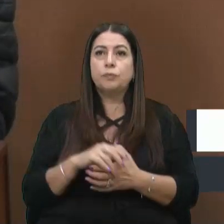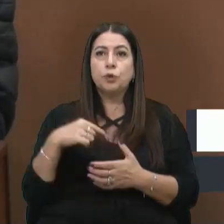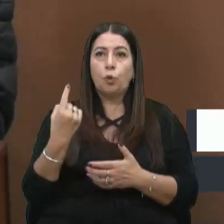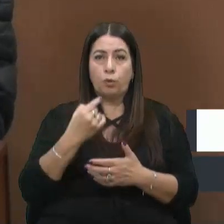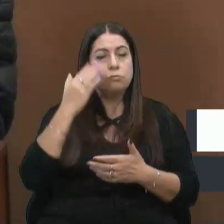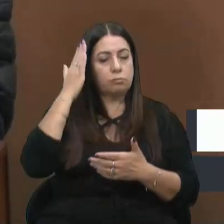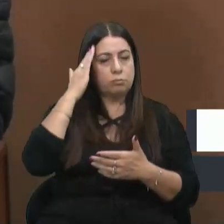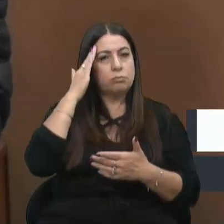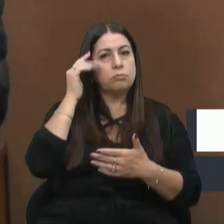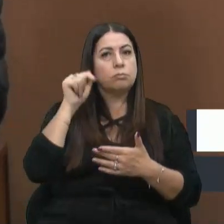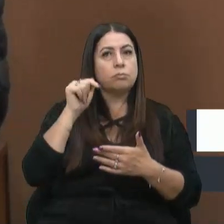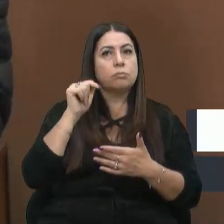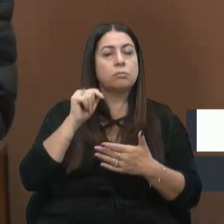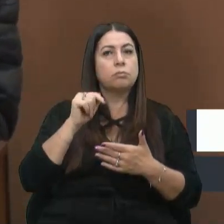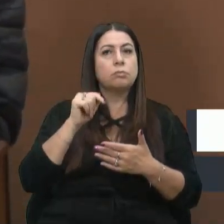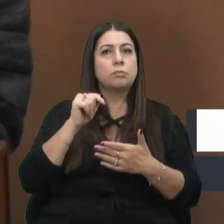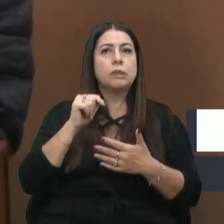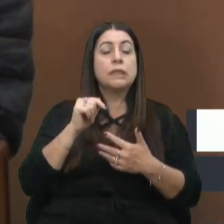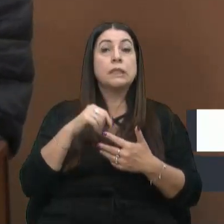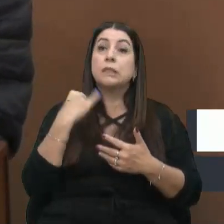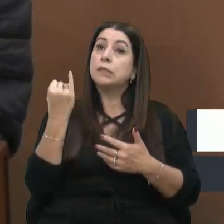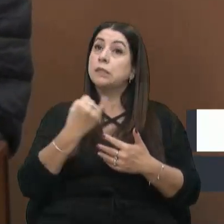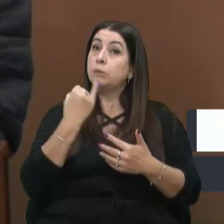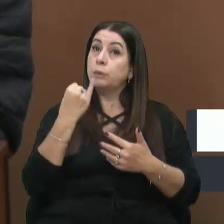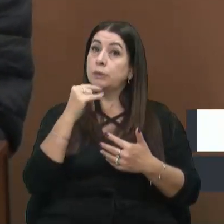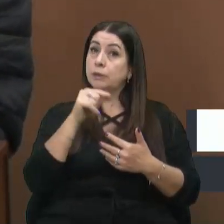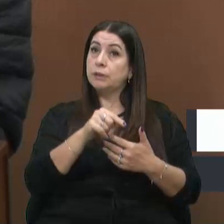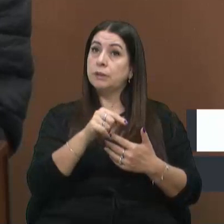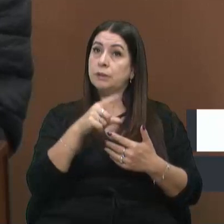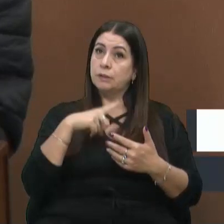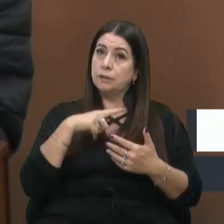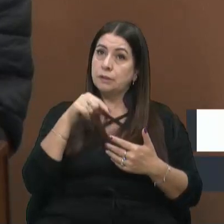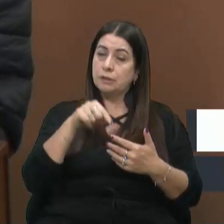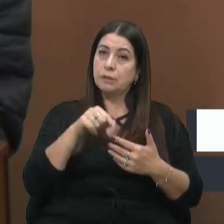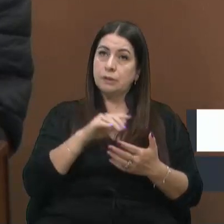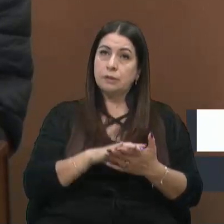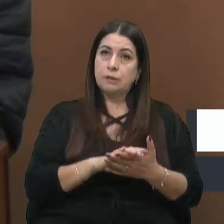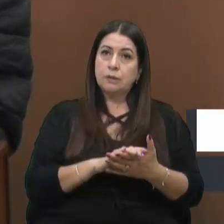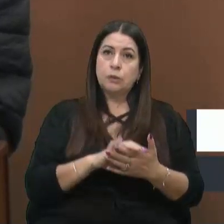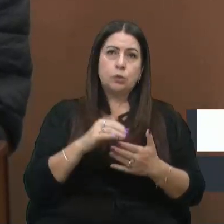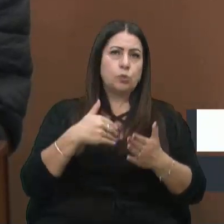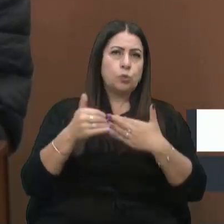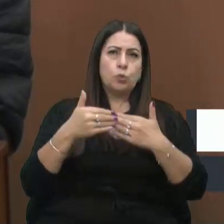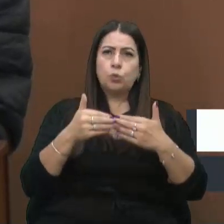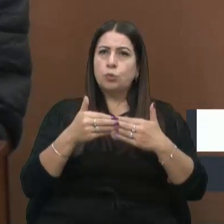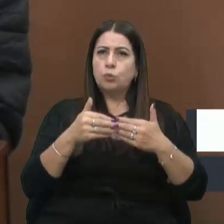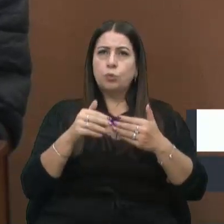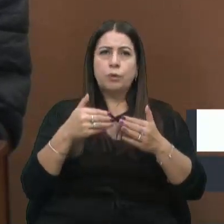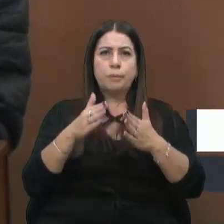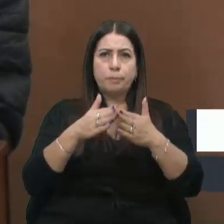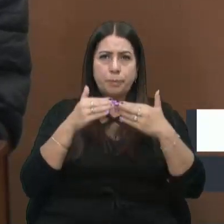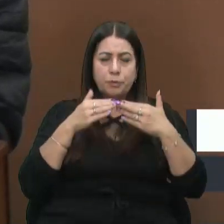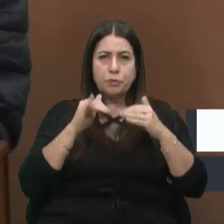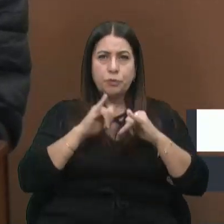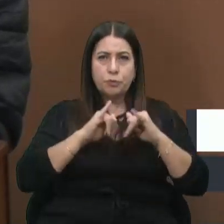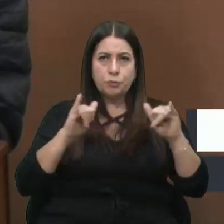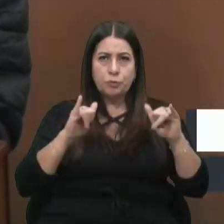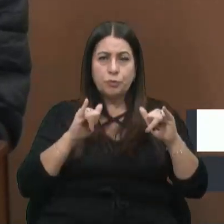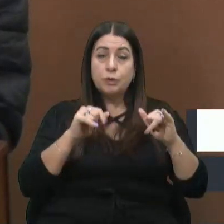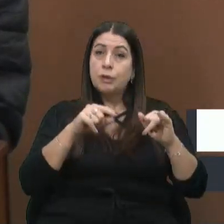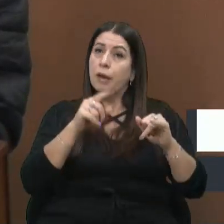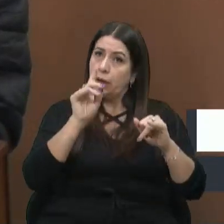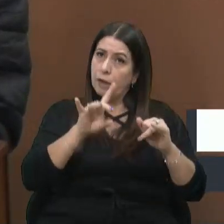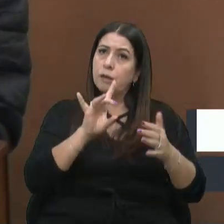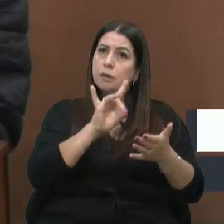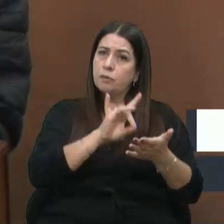sabemos da Extrema importância que tem todo e qualquer pedido de informação ela é legítima até